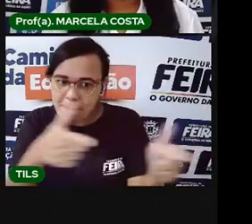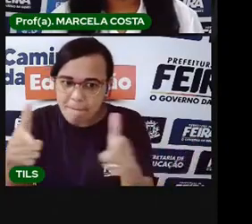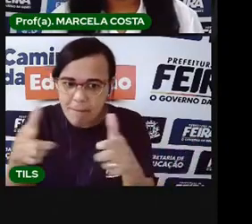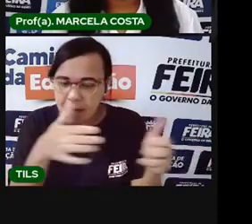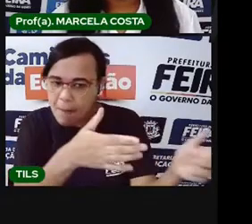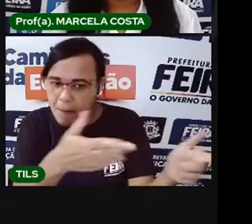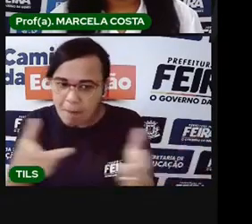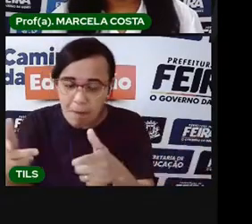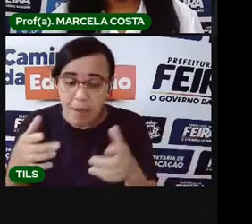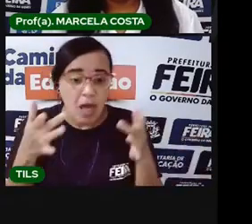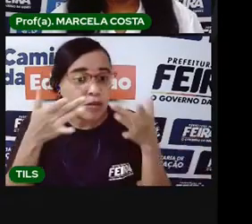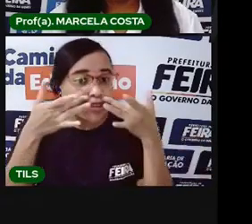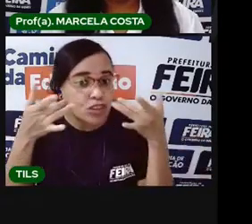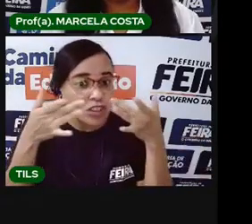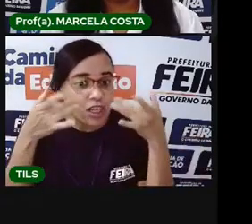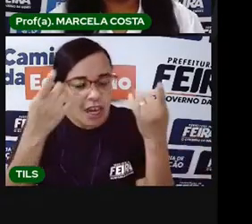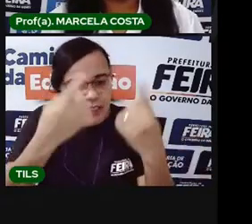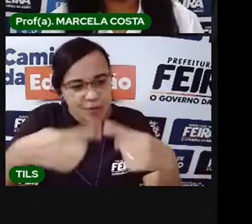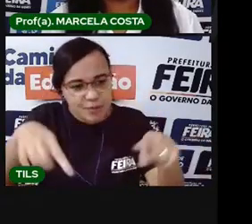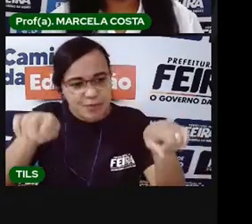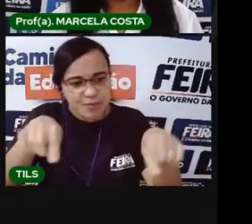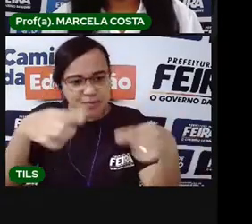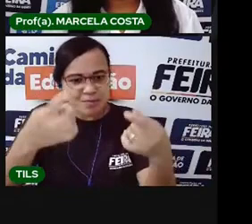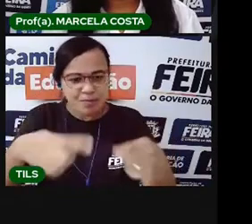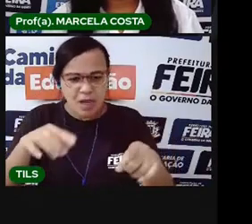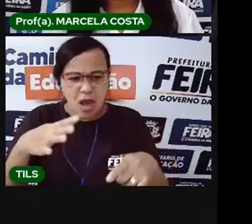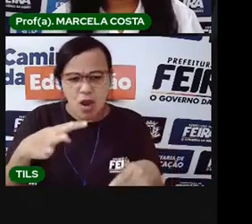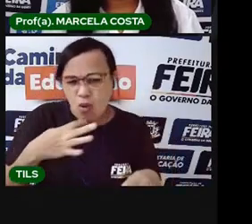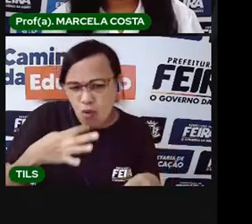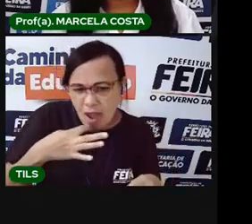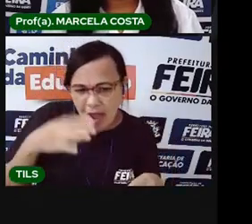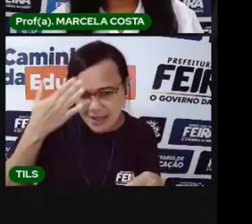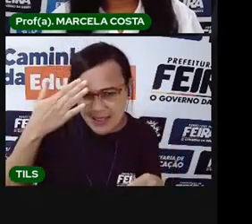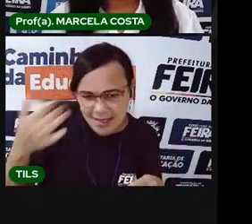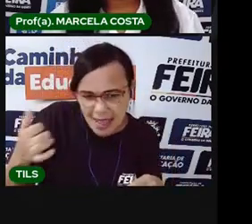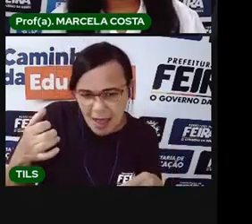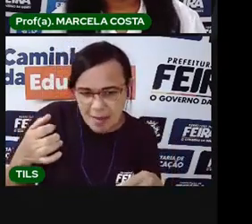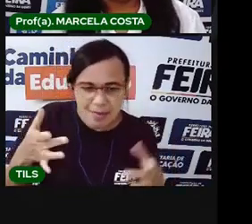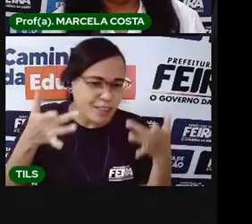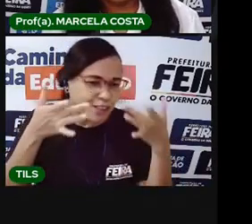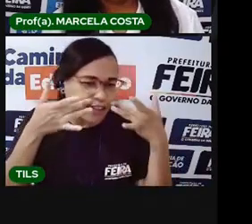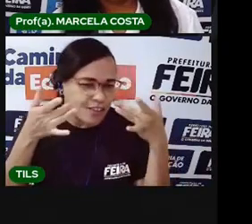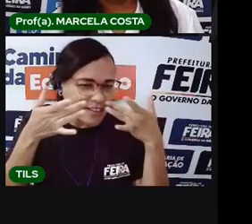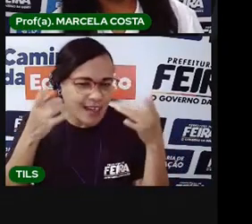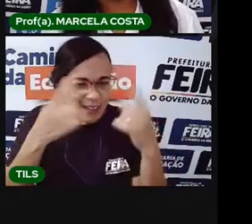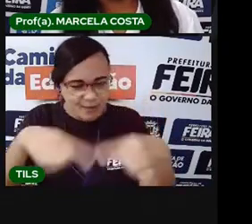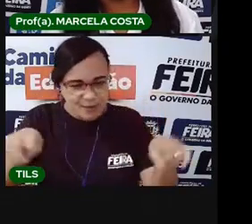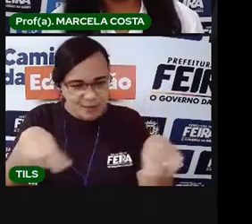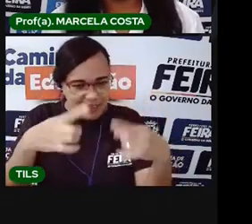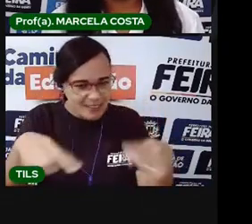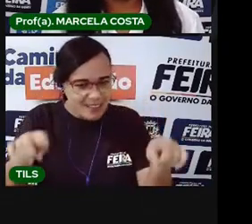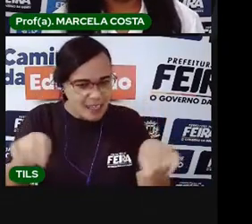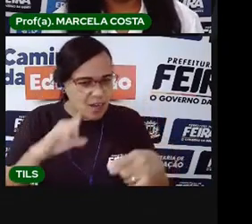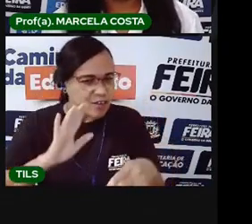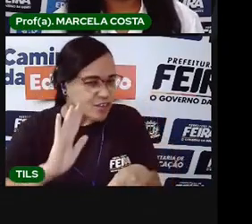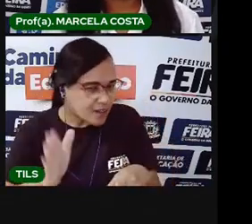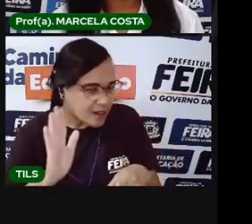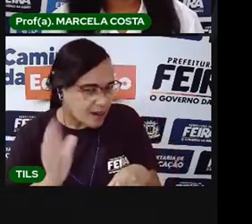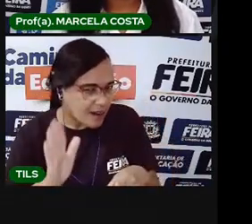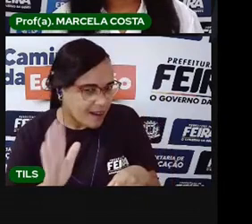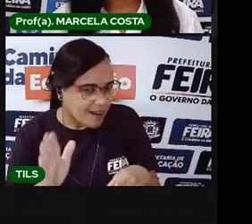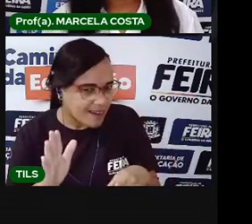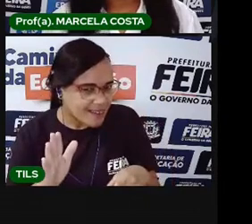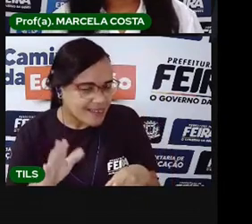musical. Vocês sabem o que é um teatro musical? Já ouviu falar sobre teatro